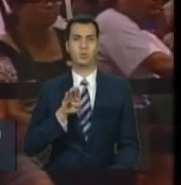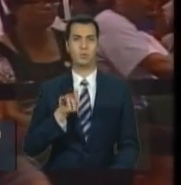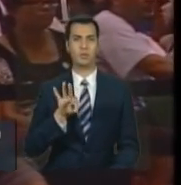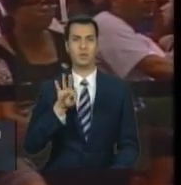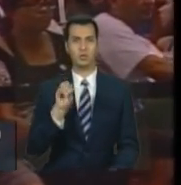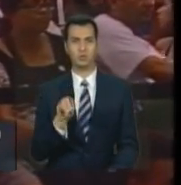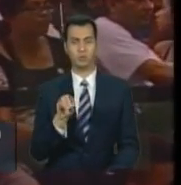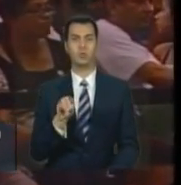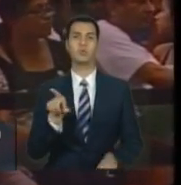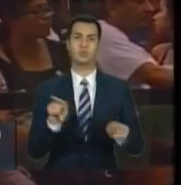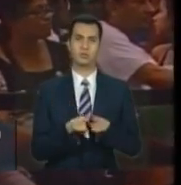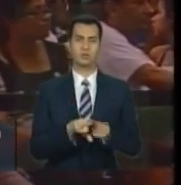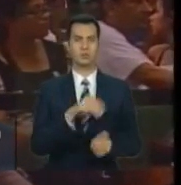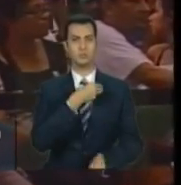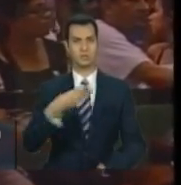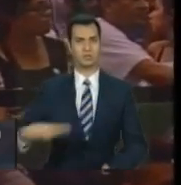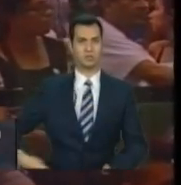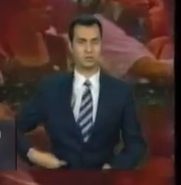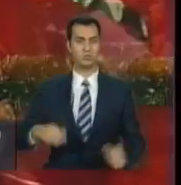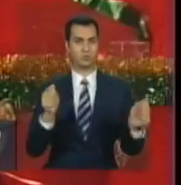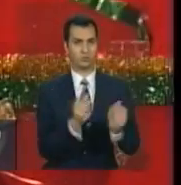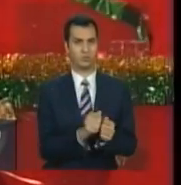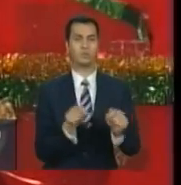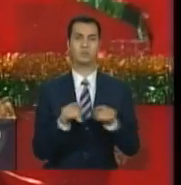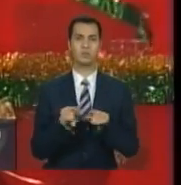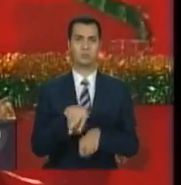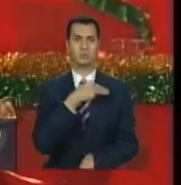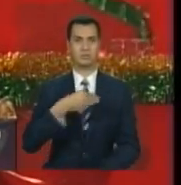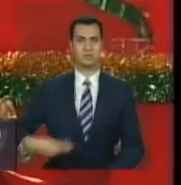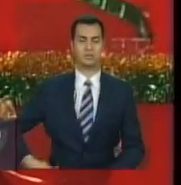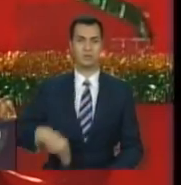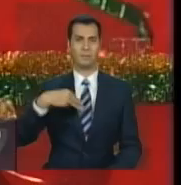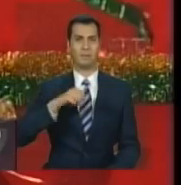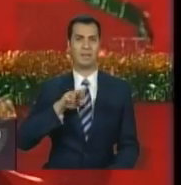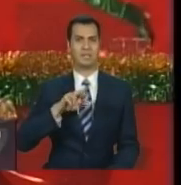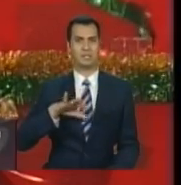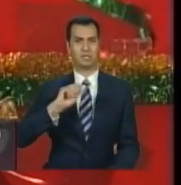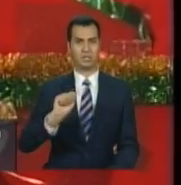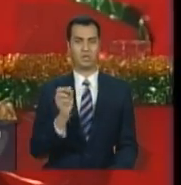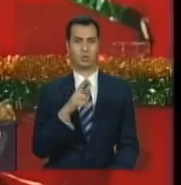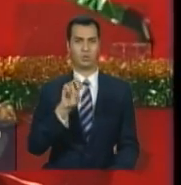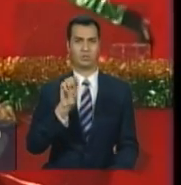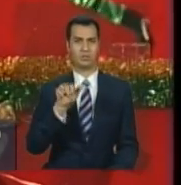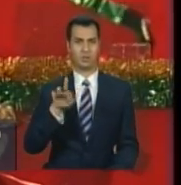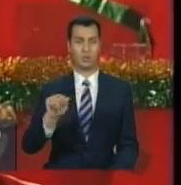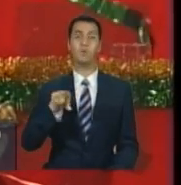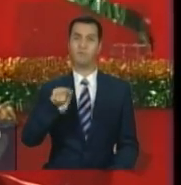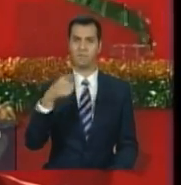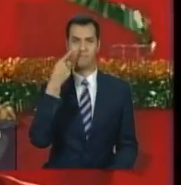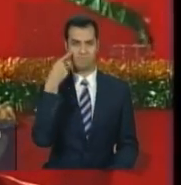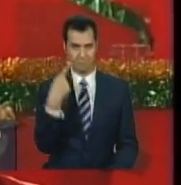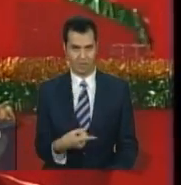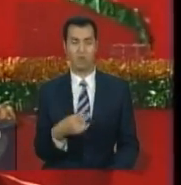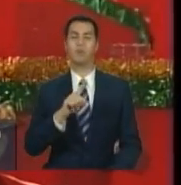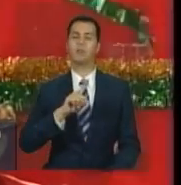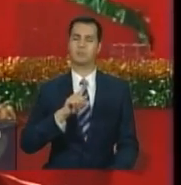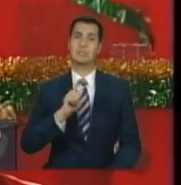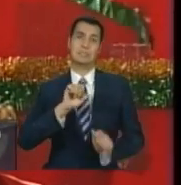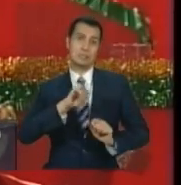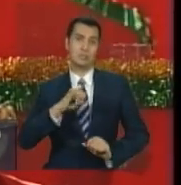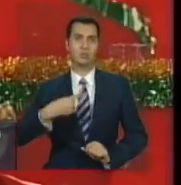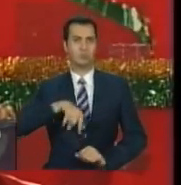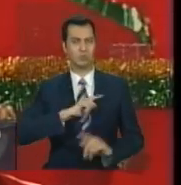aqui presentes, e a ministra Maria do Rosário, vão ver e vão tomar todas as providências que tiver ao